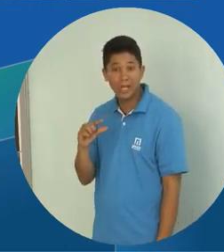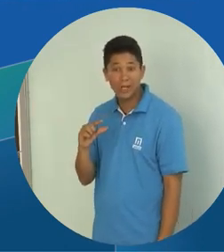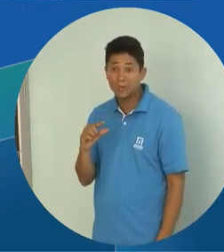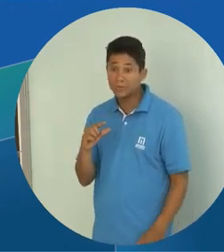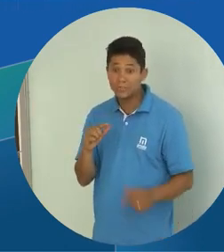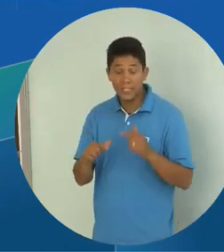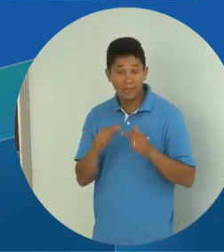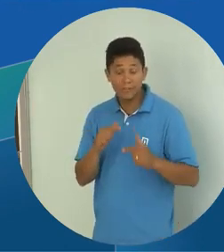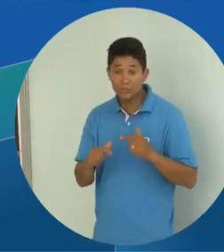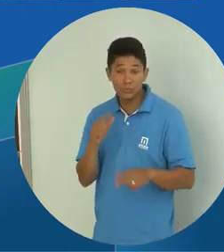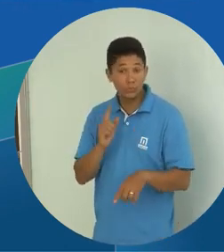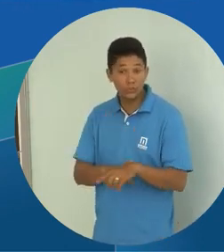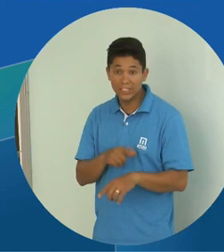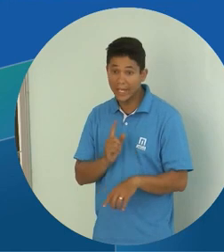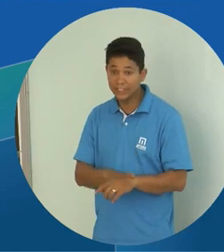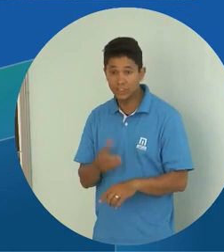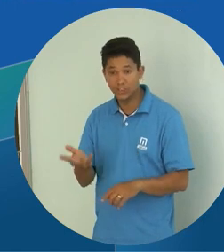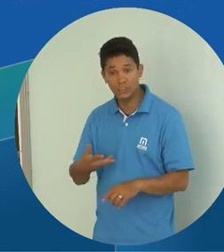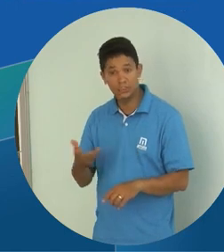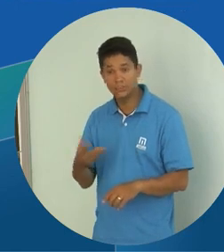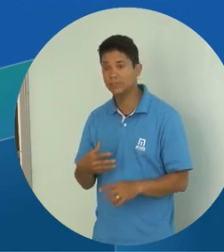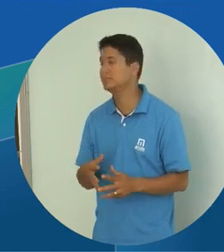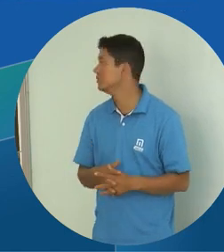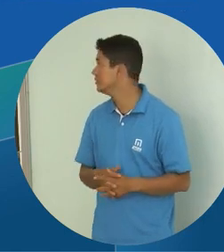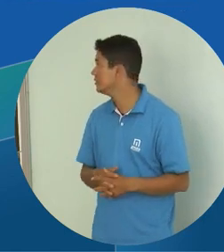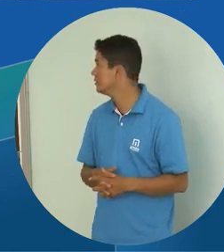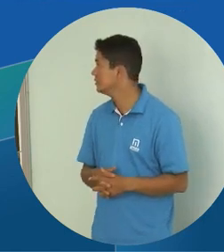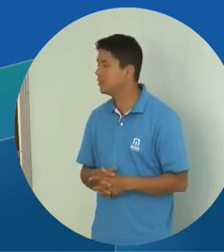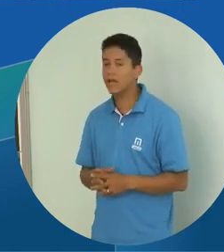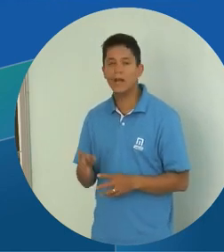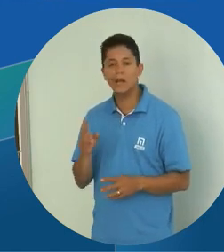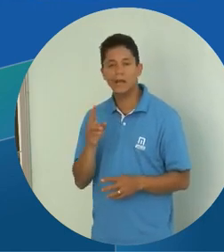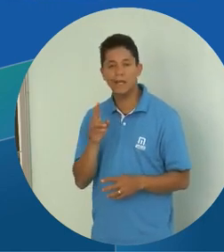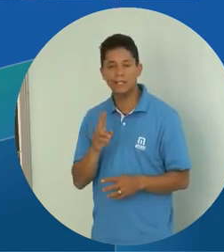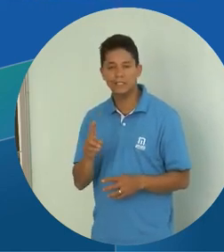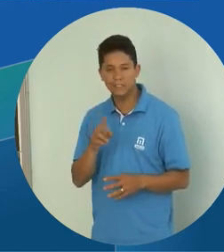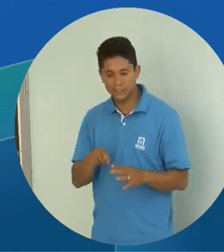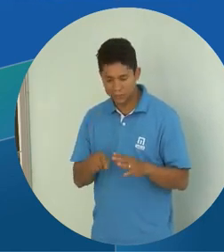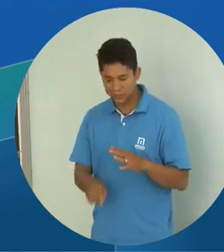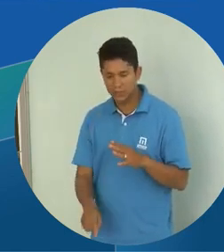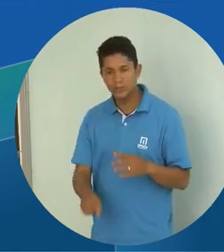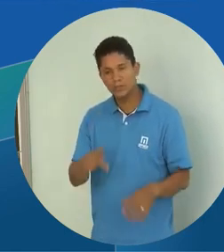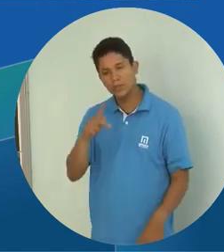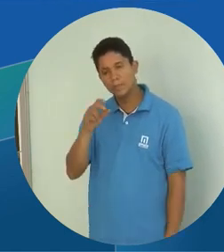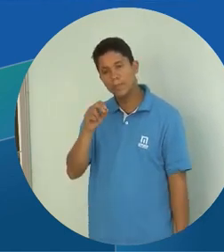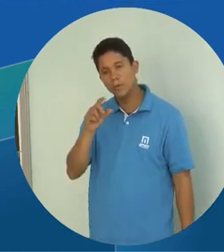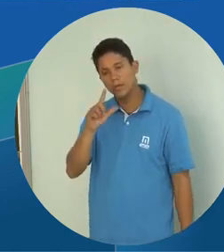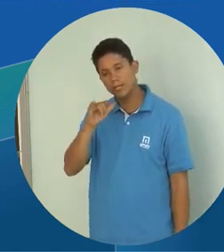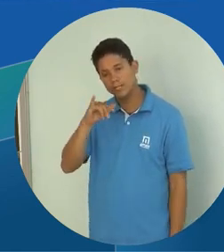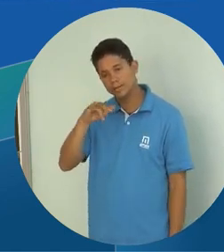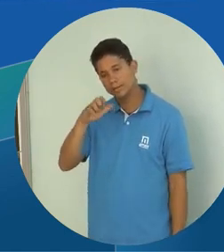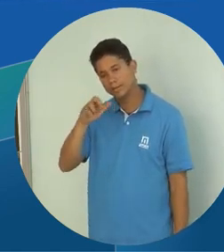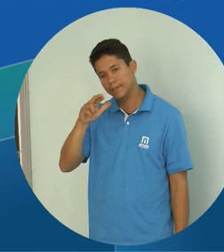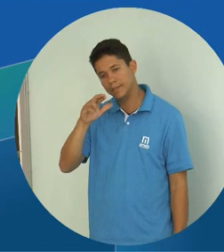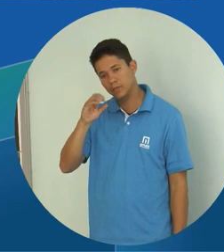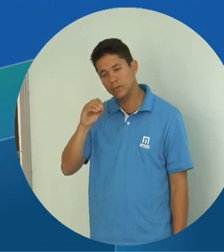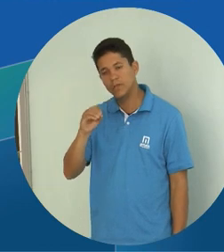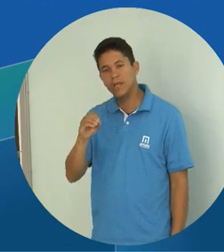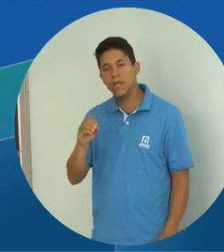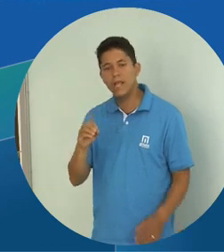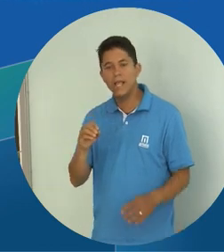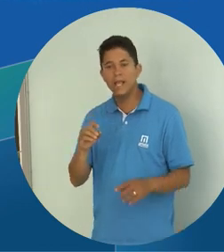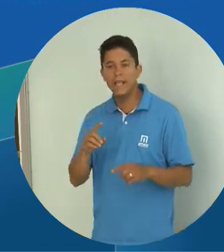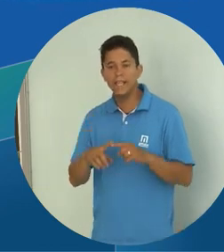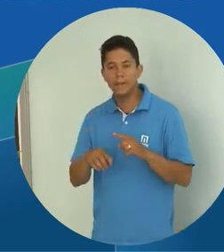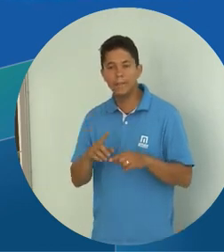Cai no caso que a gente vem falando dessa solução de injeção de polímero, que são equipamentos mais leves,